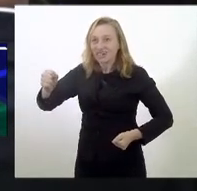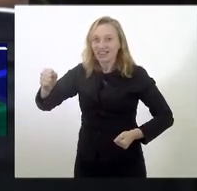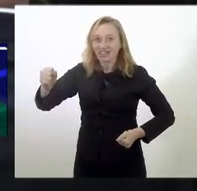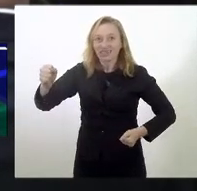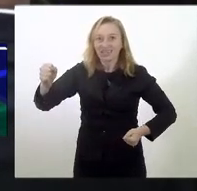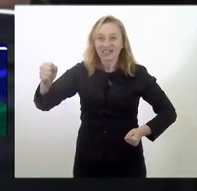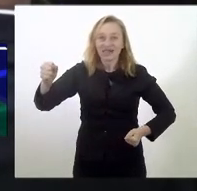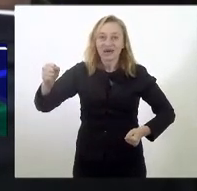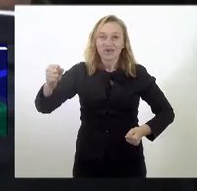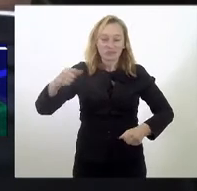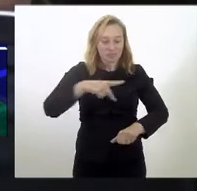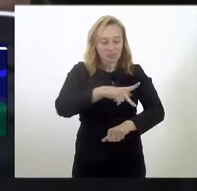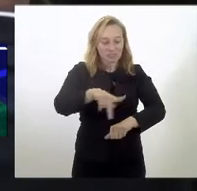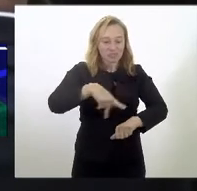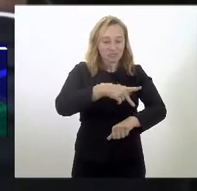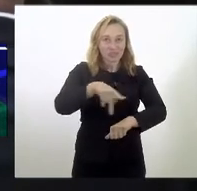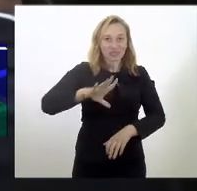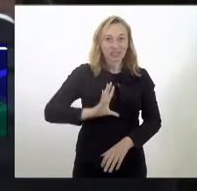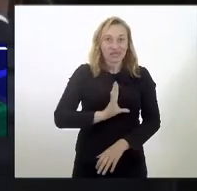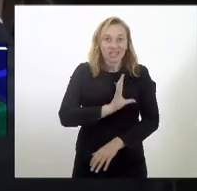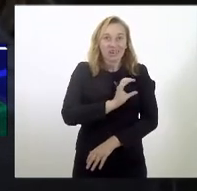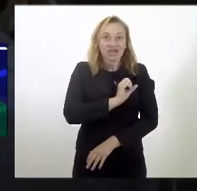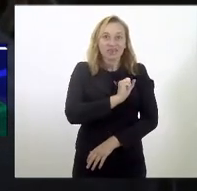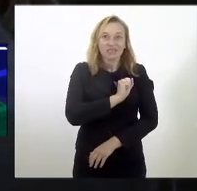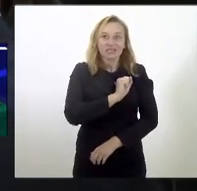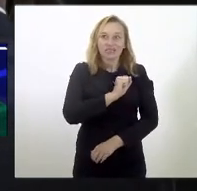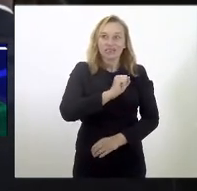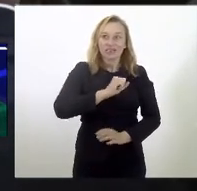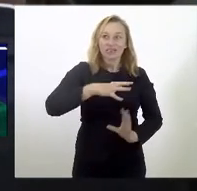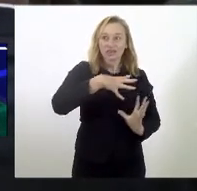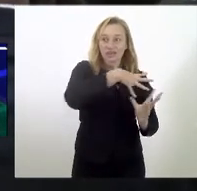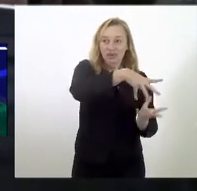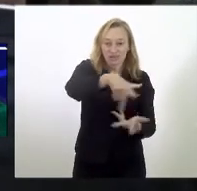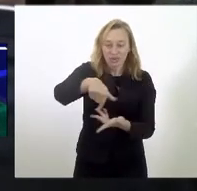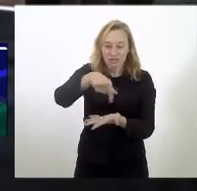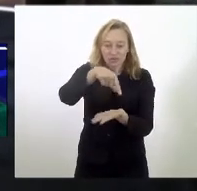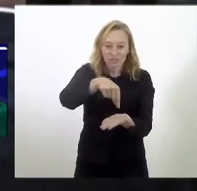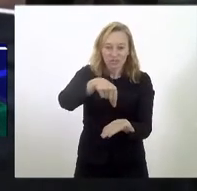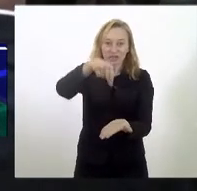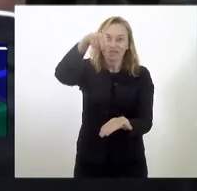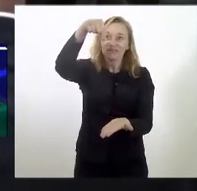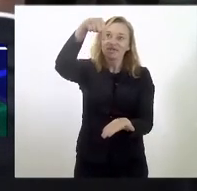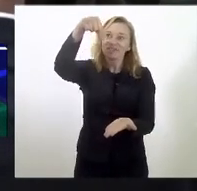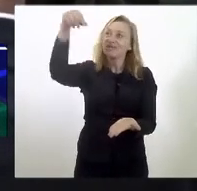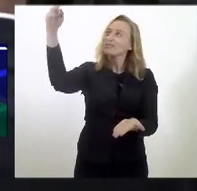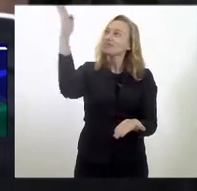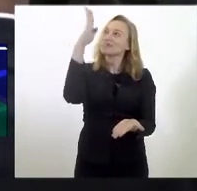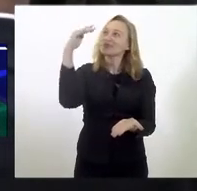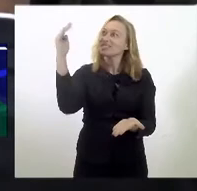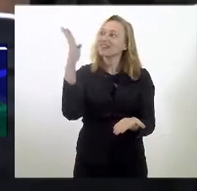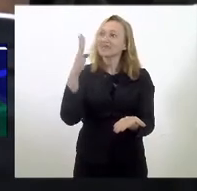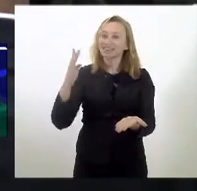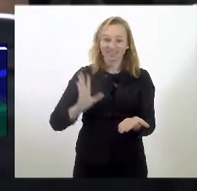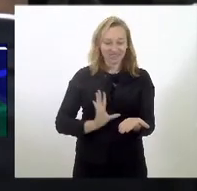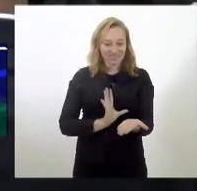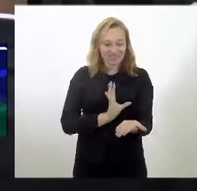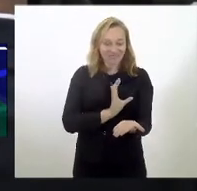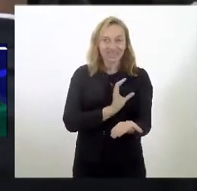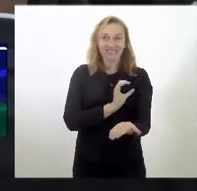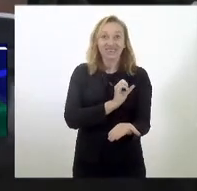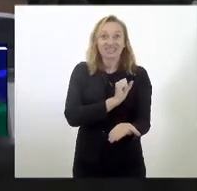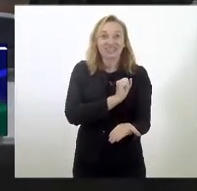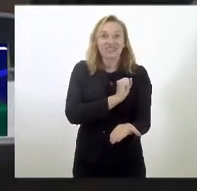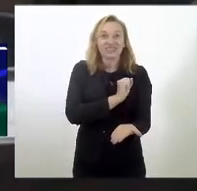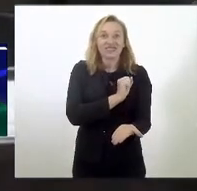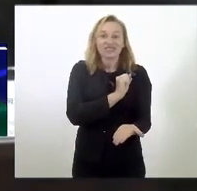Terra adorada, entre outras mil, és tu, Brasil, ó pátria